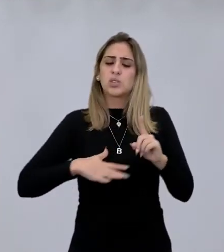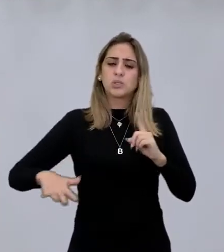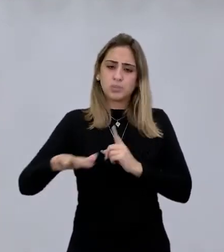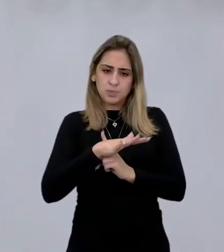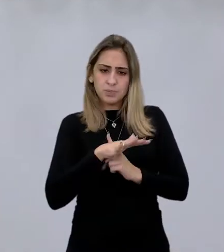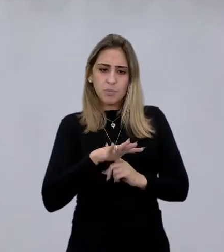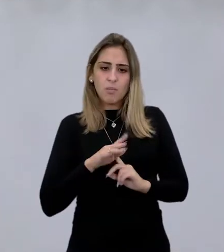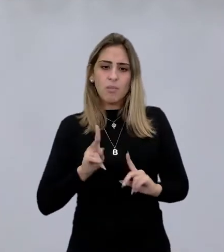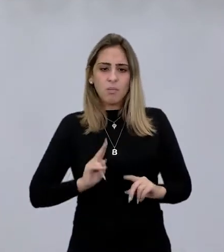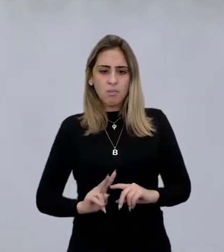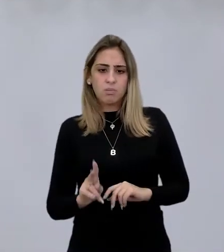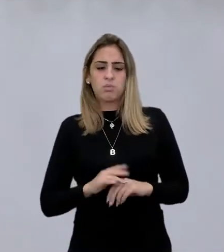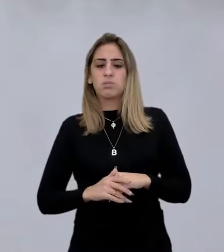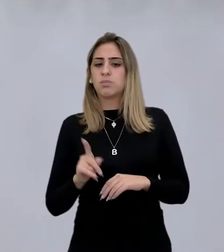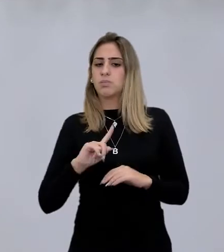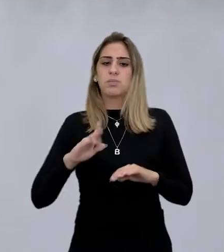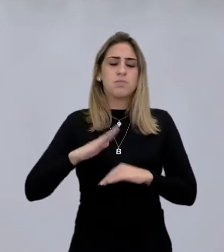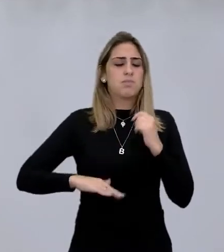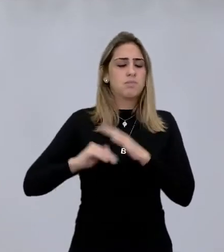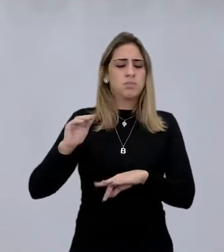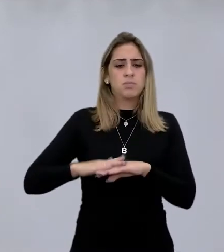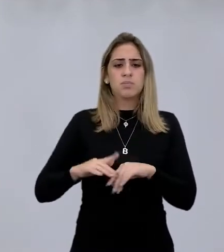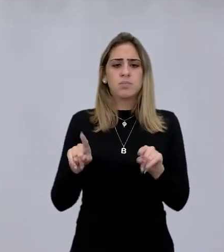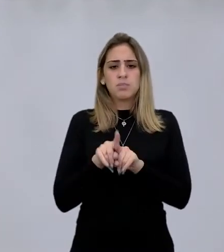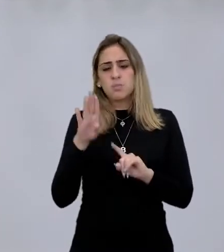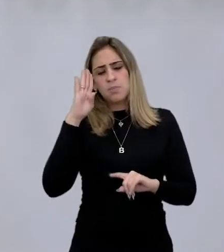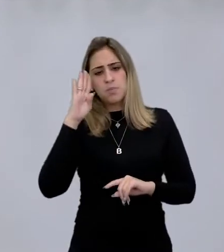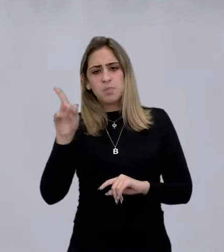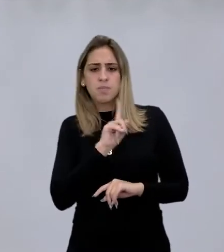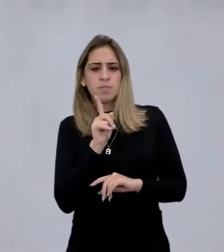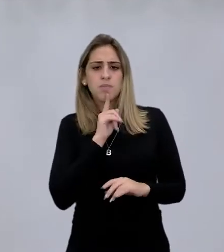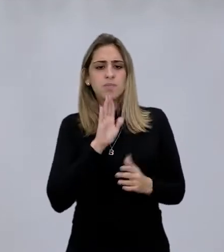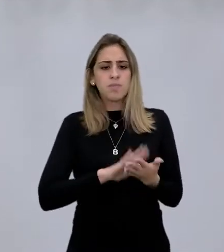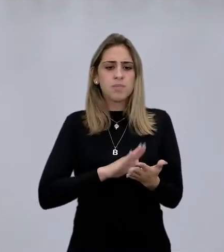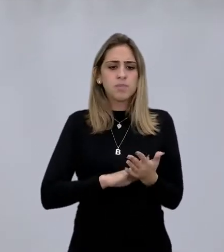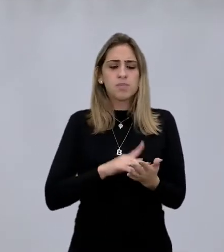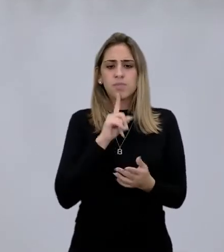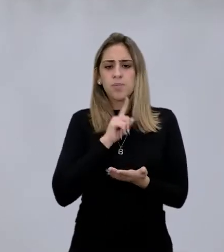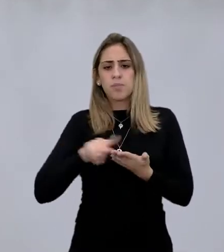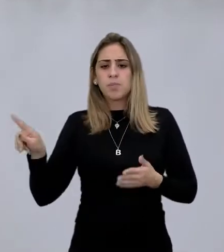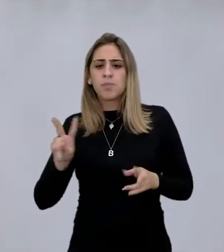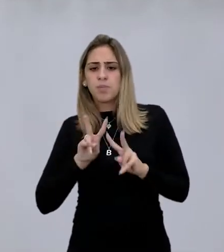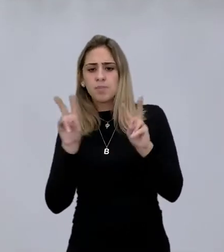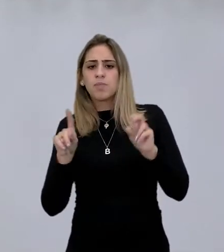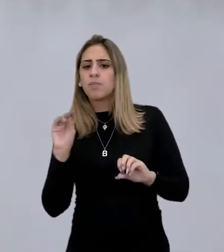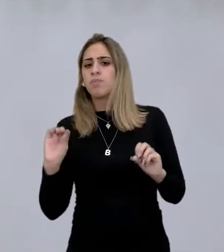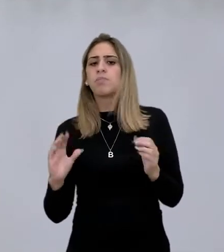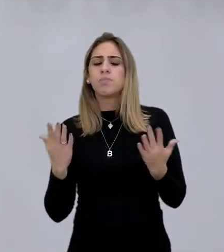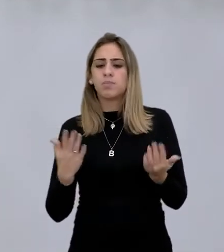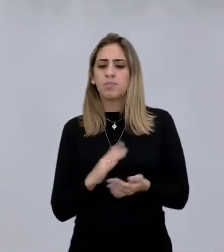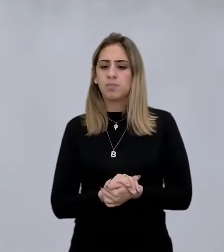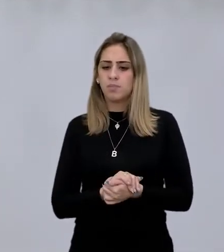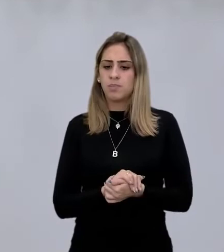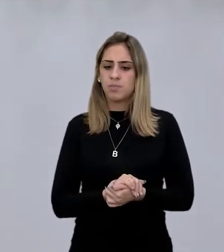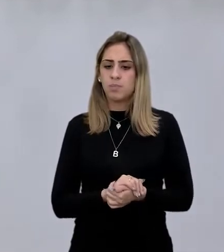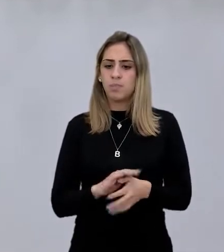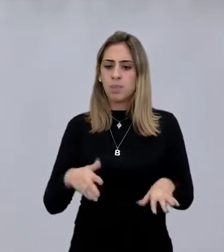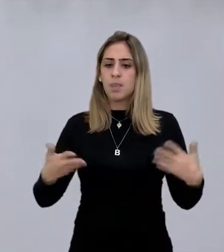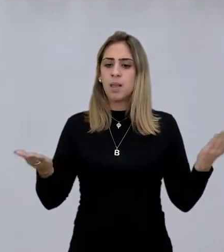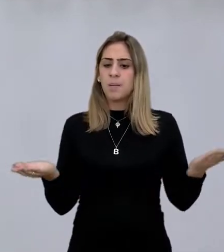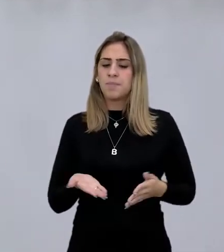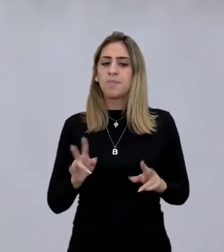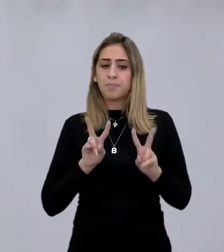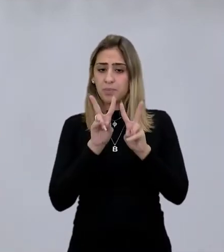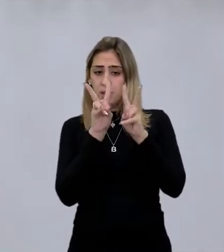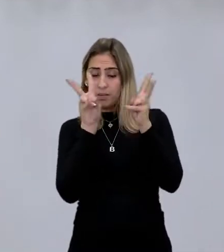sociedade em si não pratica e, principalmente, não cobra punição sobre o que está acontecendo. Agora, abre